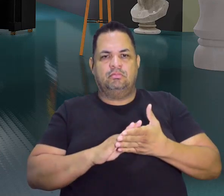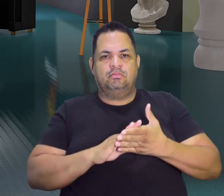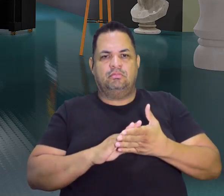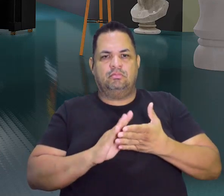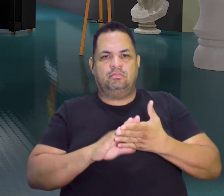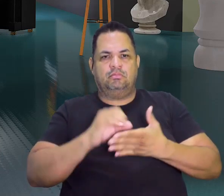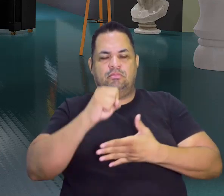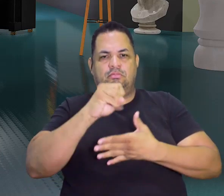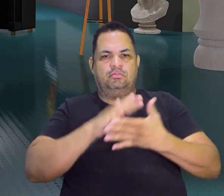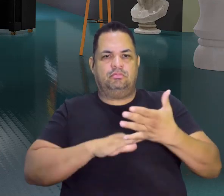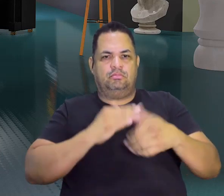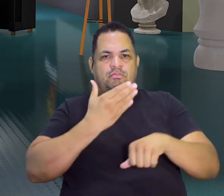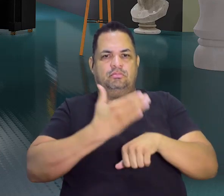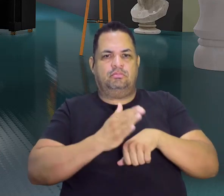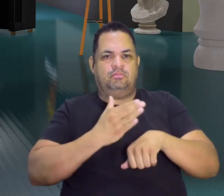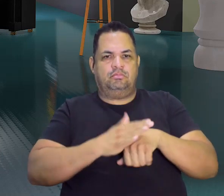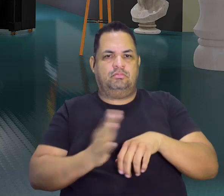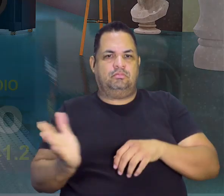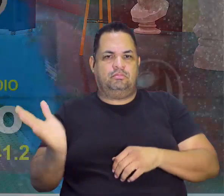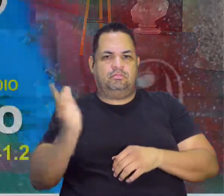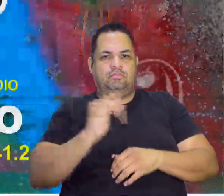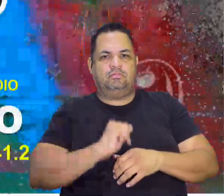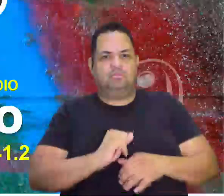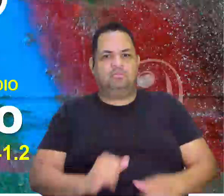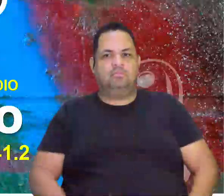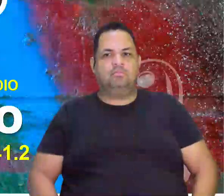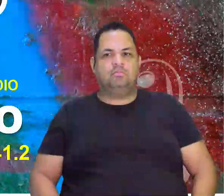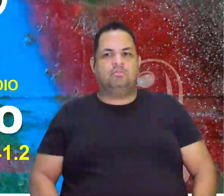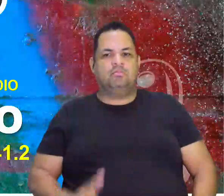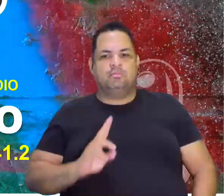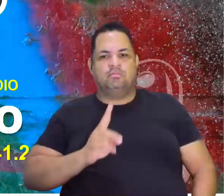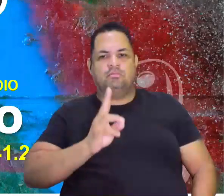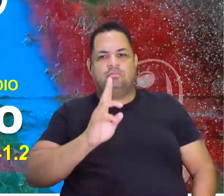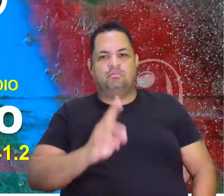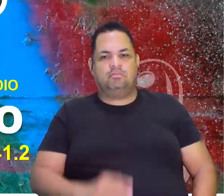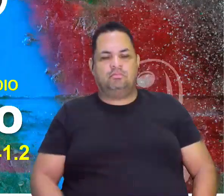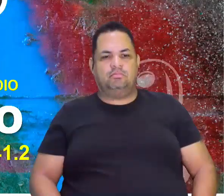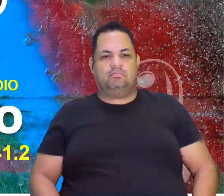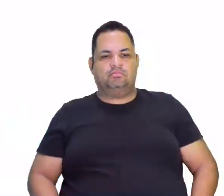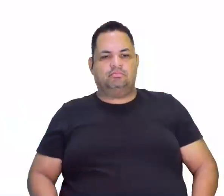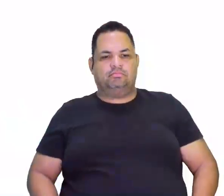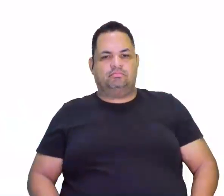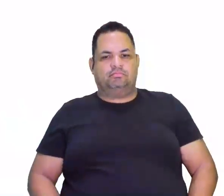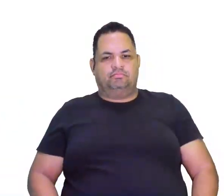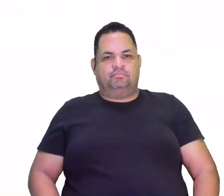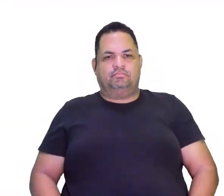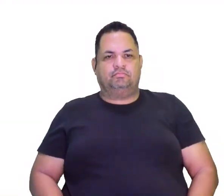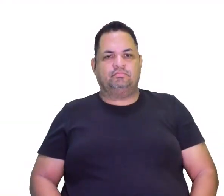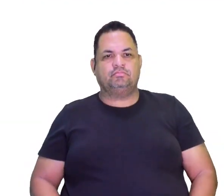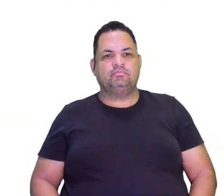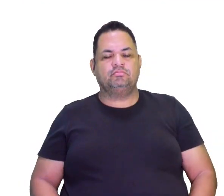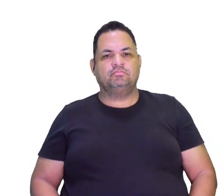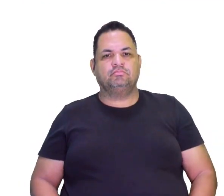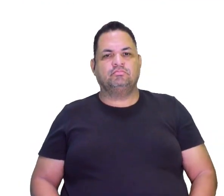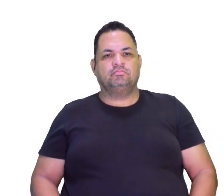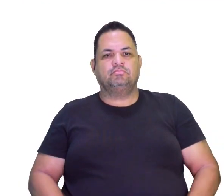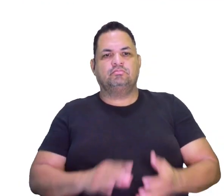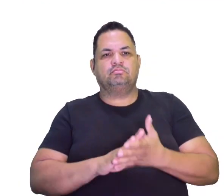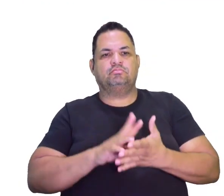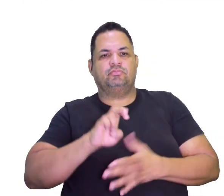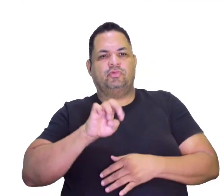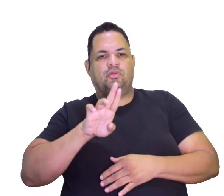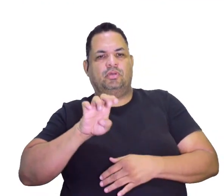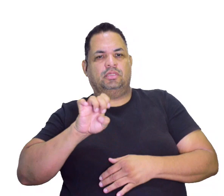das nossas questões do nosso exercício. Vamos lá? Vamos seguir na tela. Então, Vanguardas